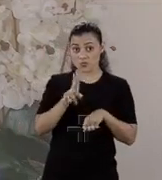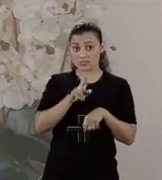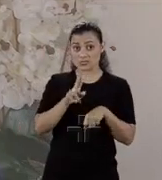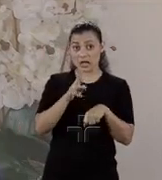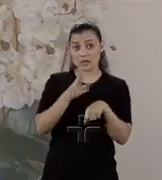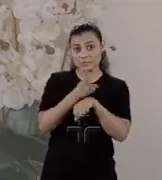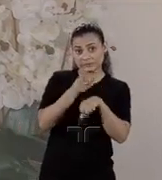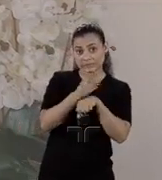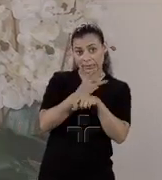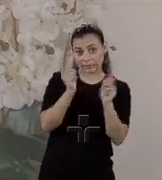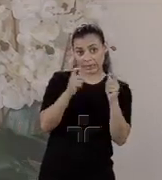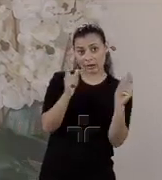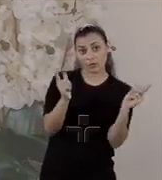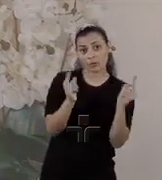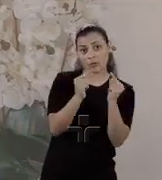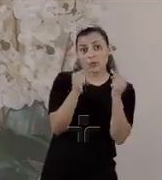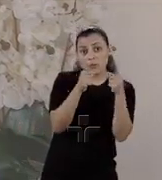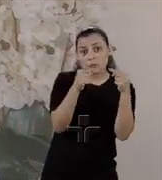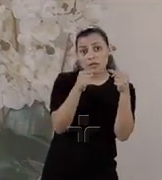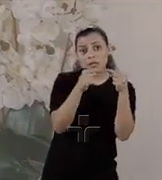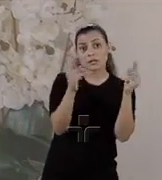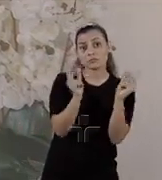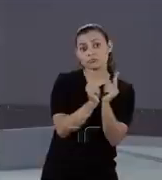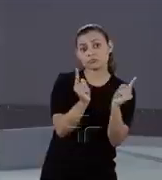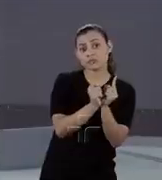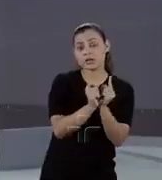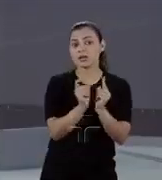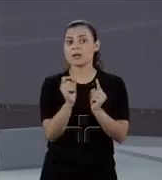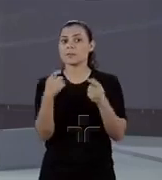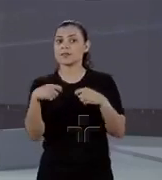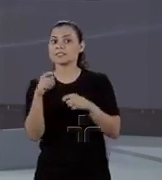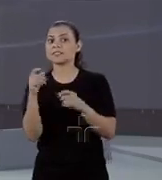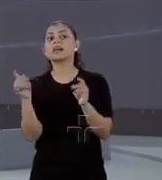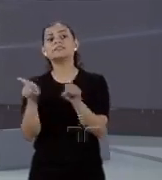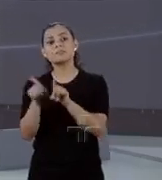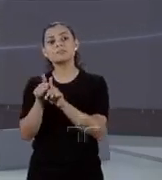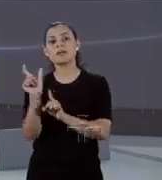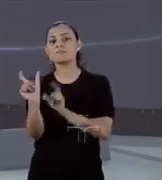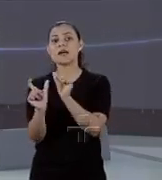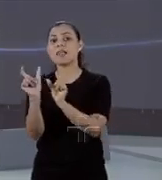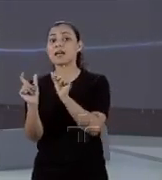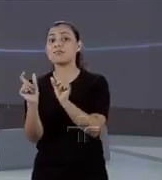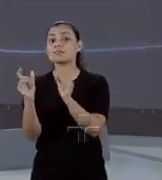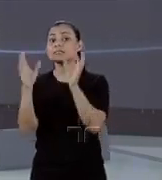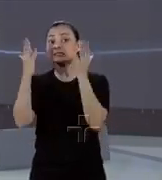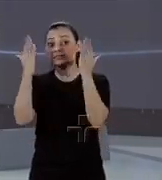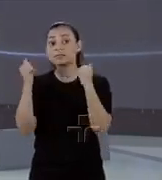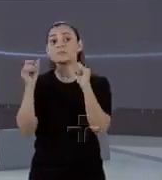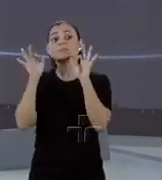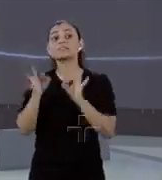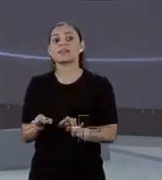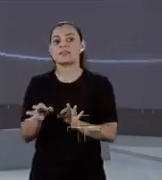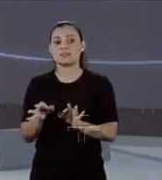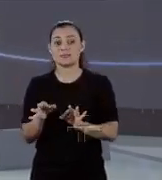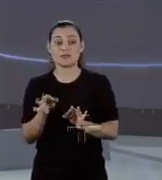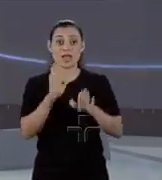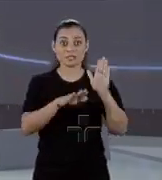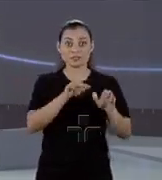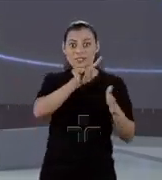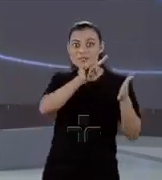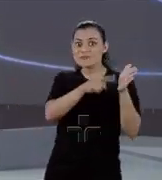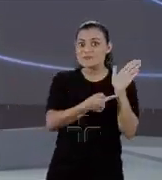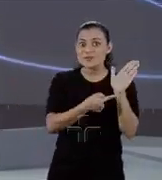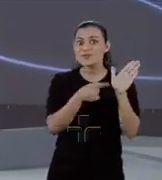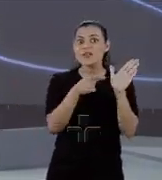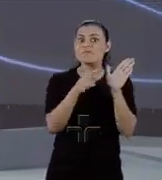se está na situação de usar a variedade Y. A vírgula no lugar errado pode dar uma confusão enorme, né? A reportagem chamou a atenção